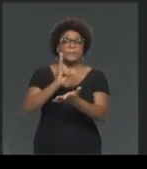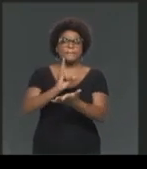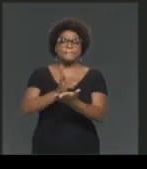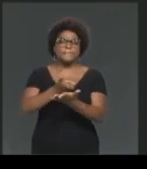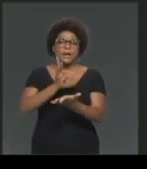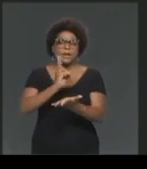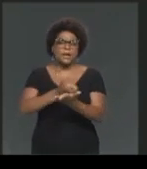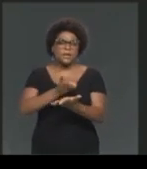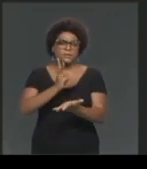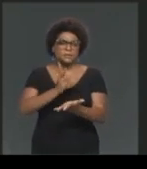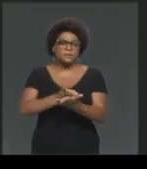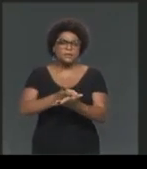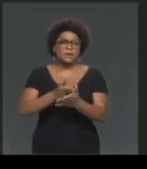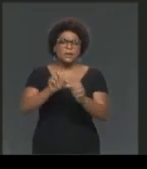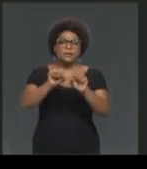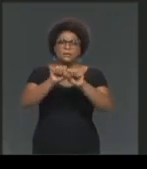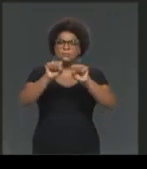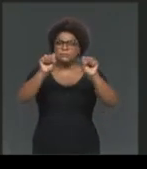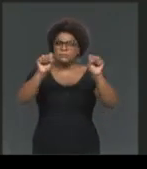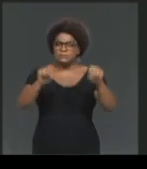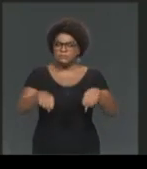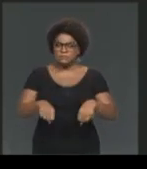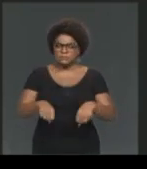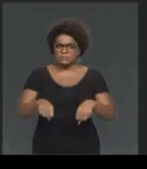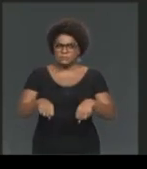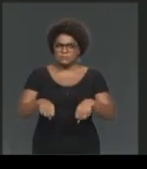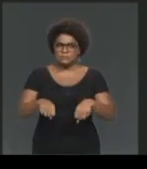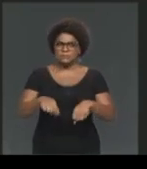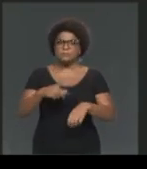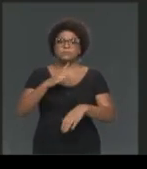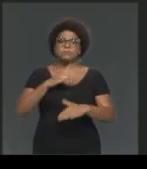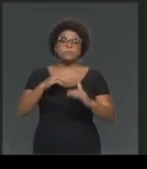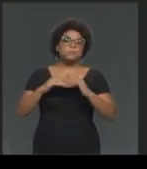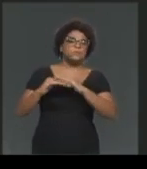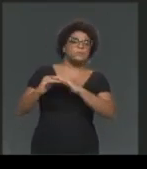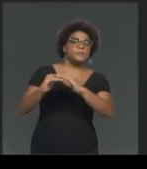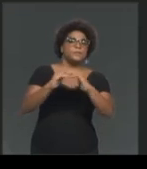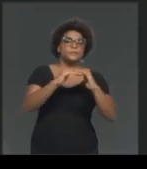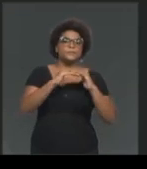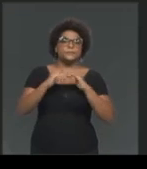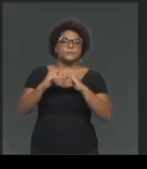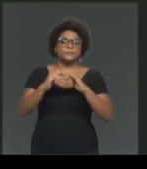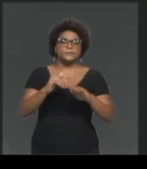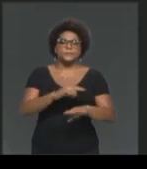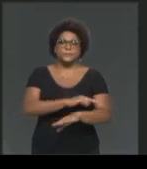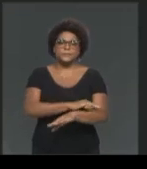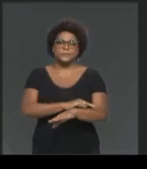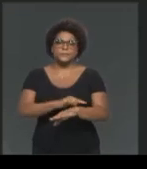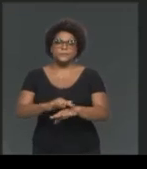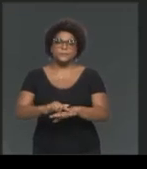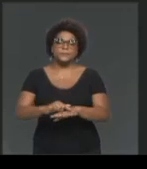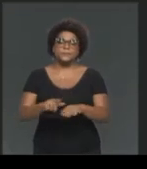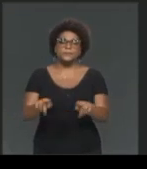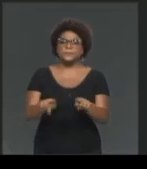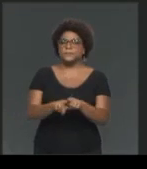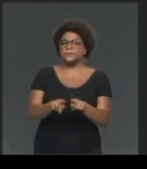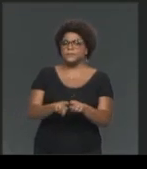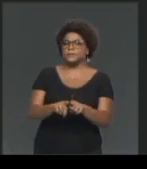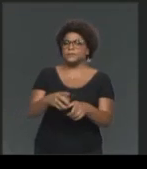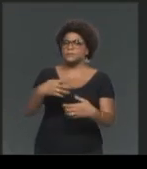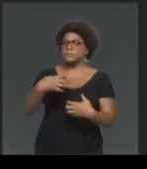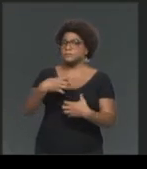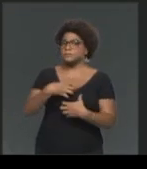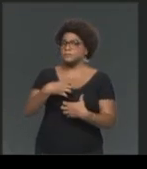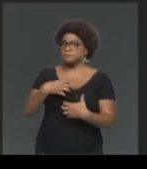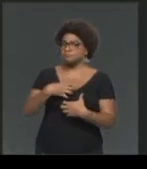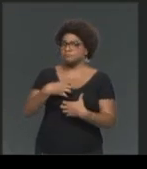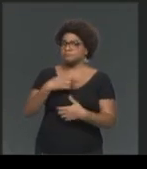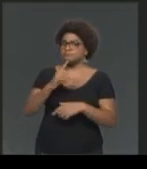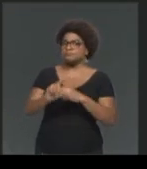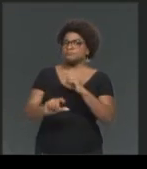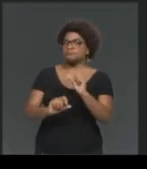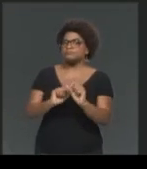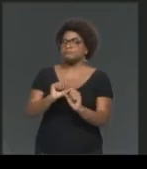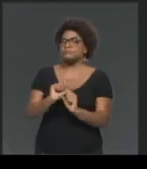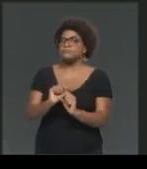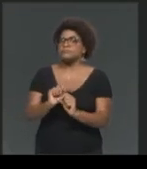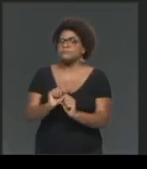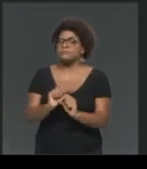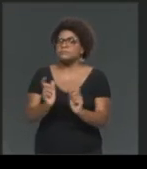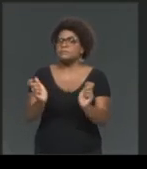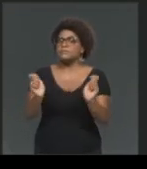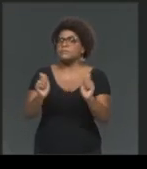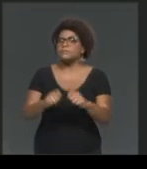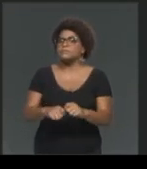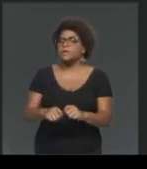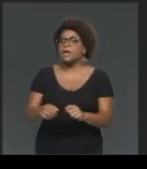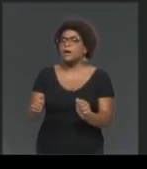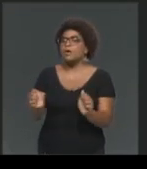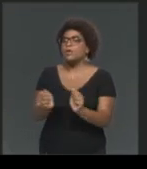dos comportamentos e a aceitação ao modo vigente é obtida a partir de um desses